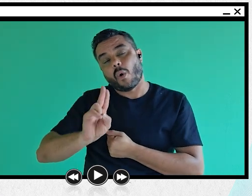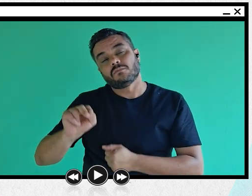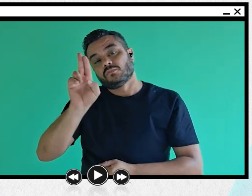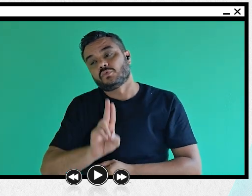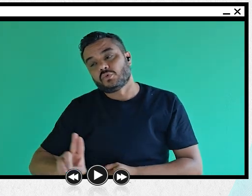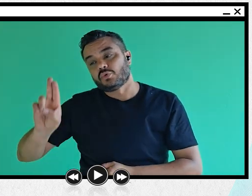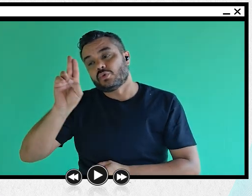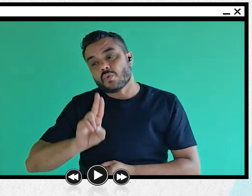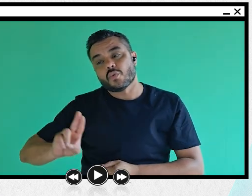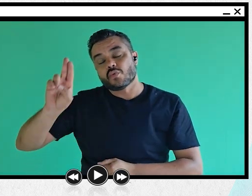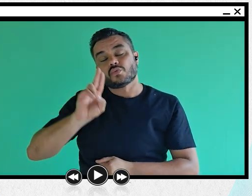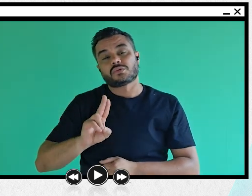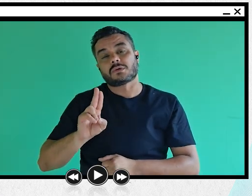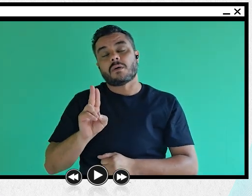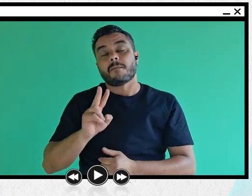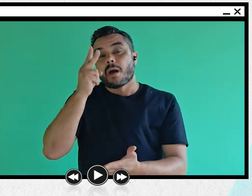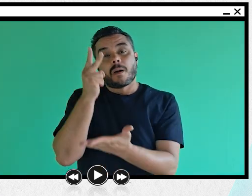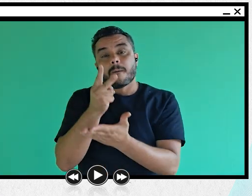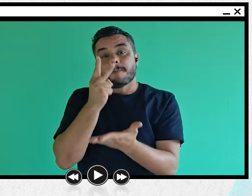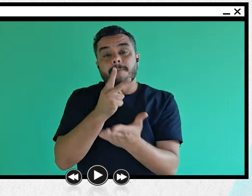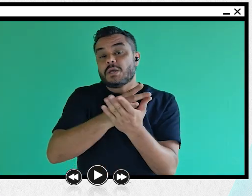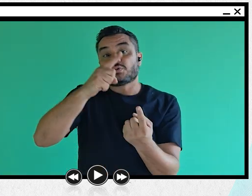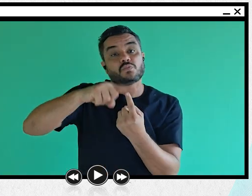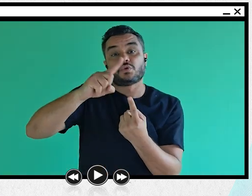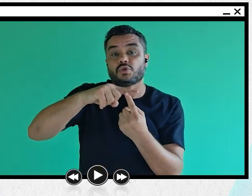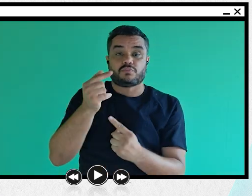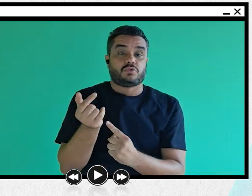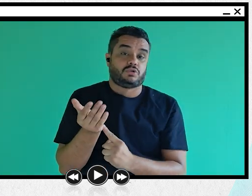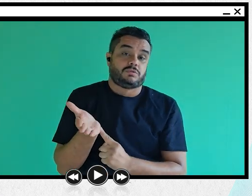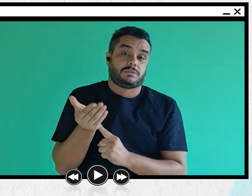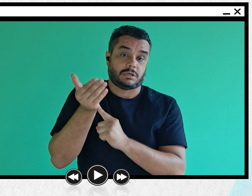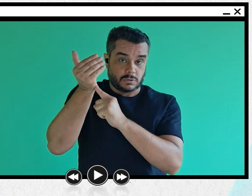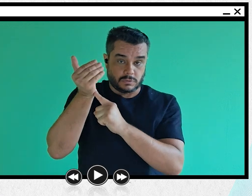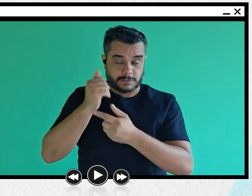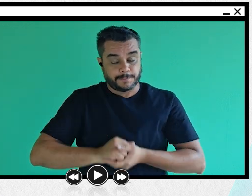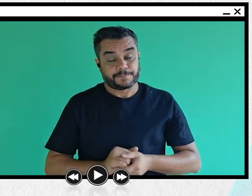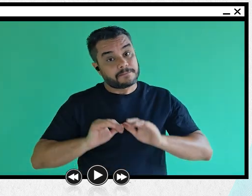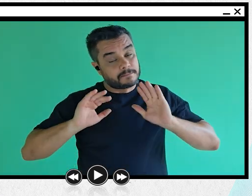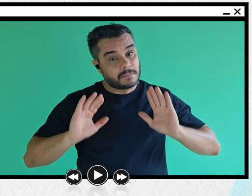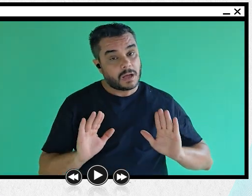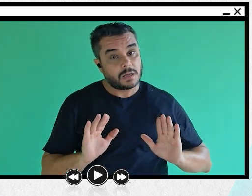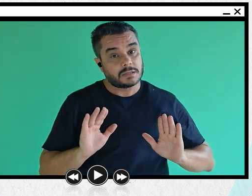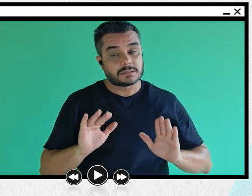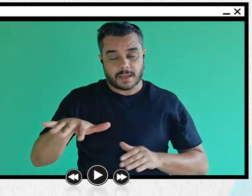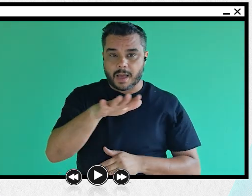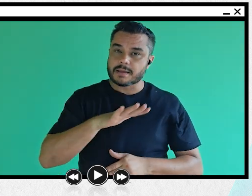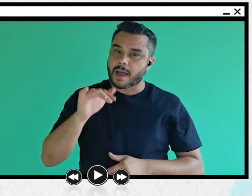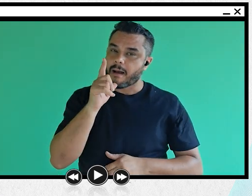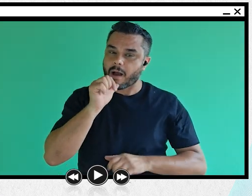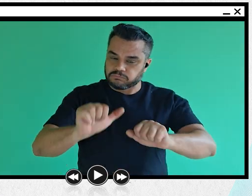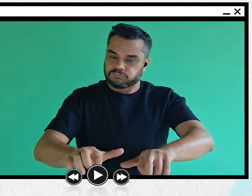utilizados para o mesmo tipo de tecnologia. Mas, basicamente, as áreas